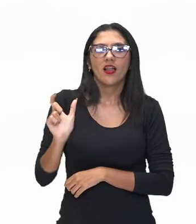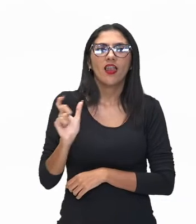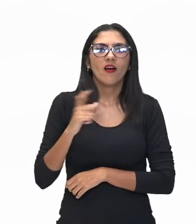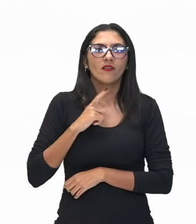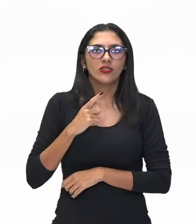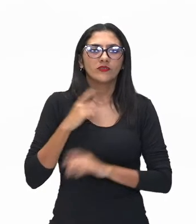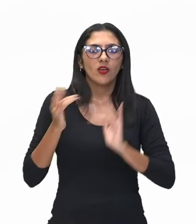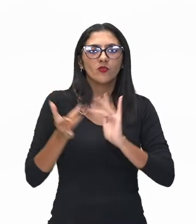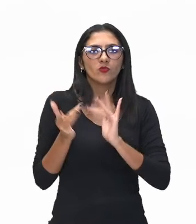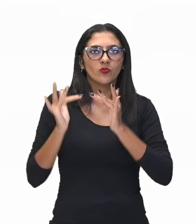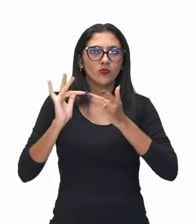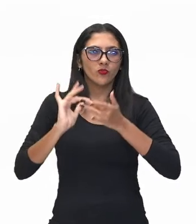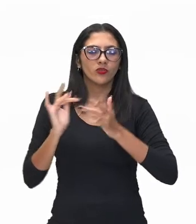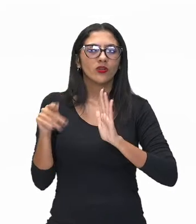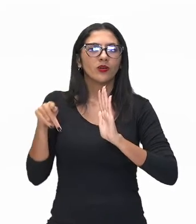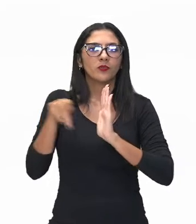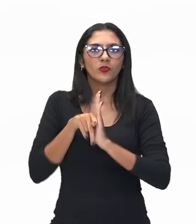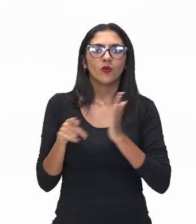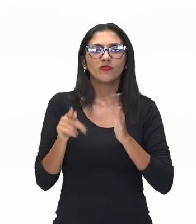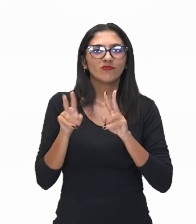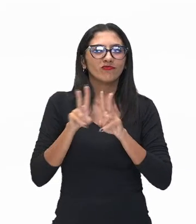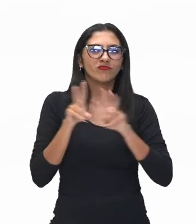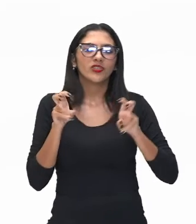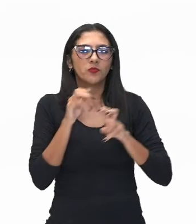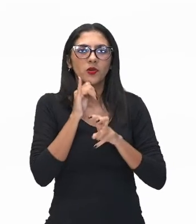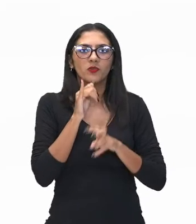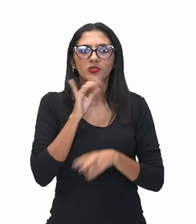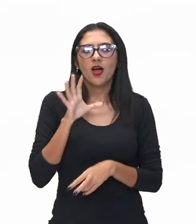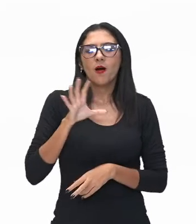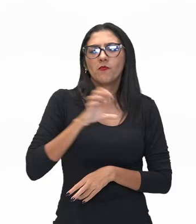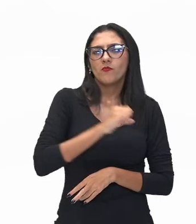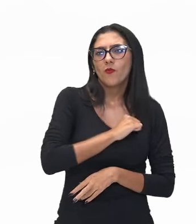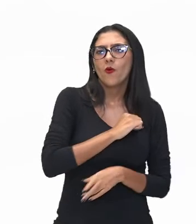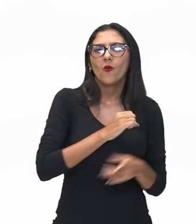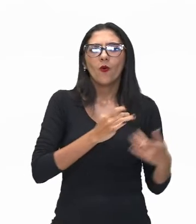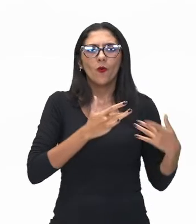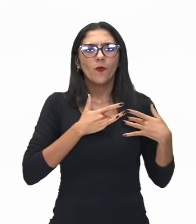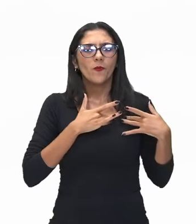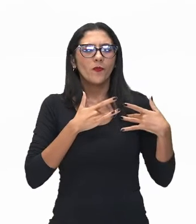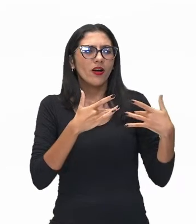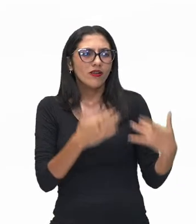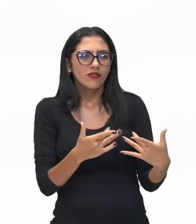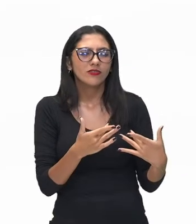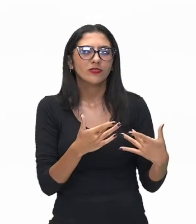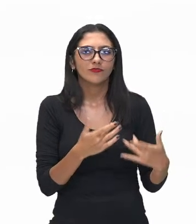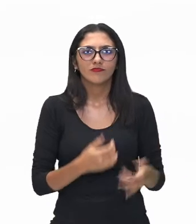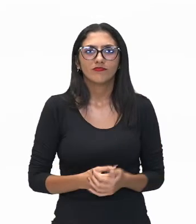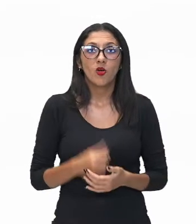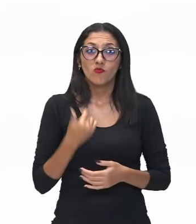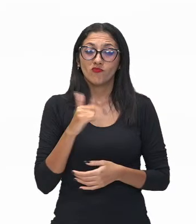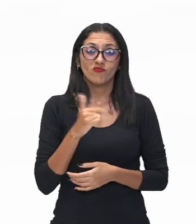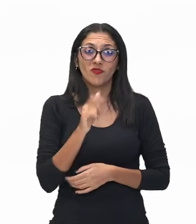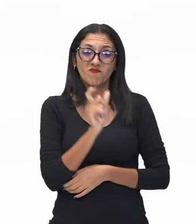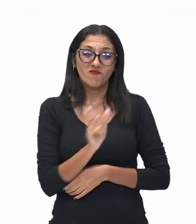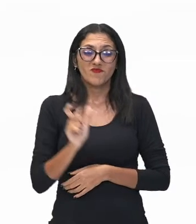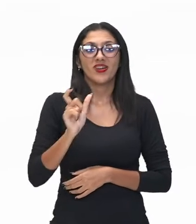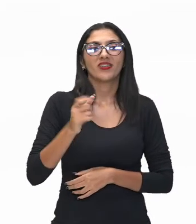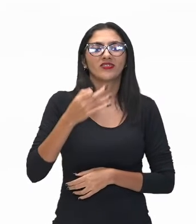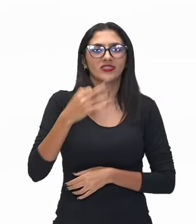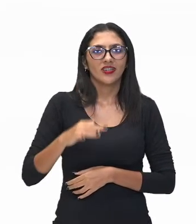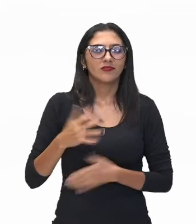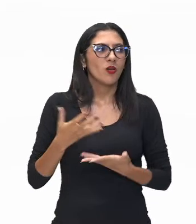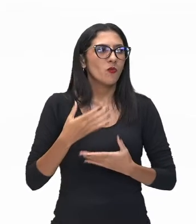tivesse um tema de amor, de paixão. Então, não falou. Então, o poema